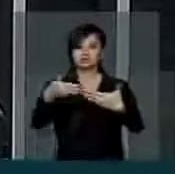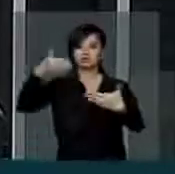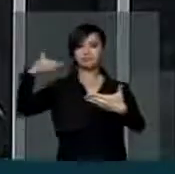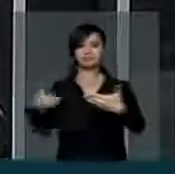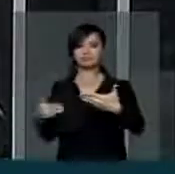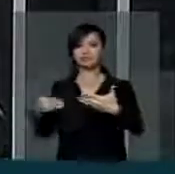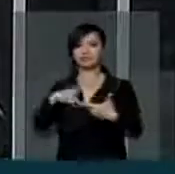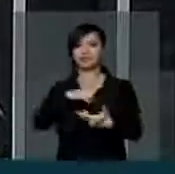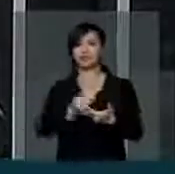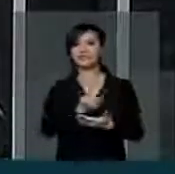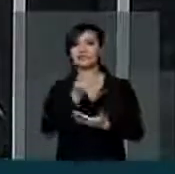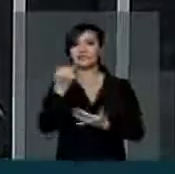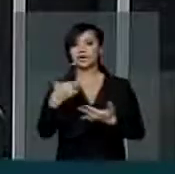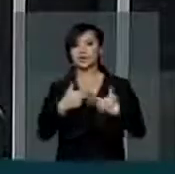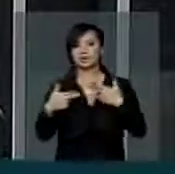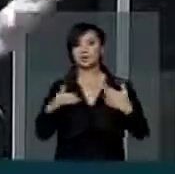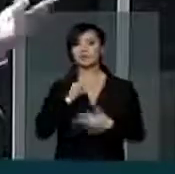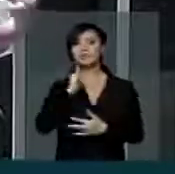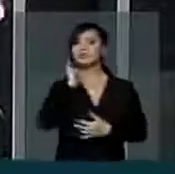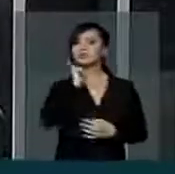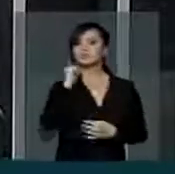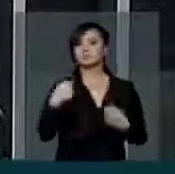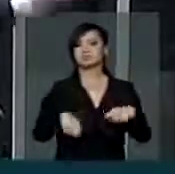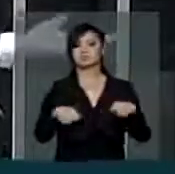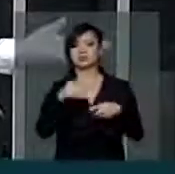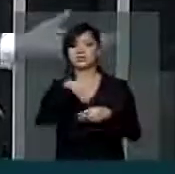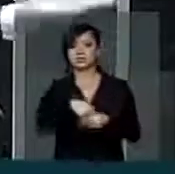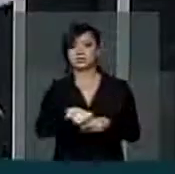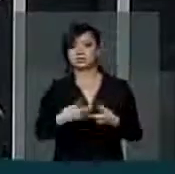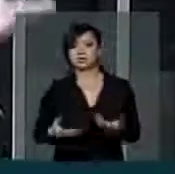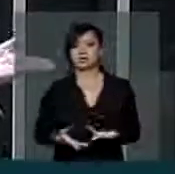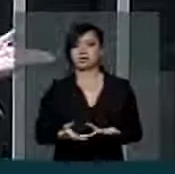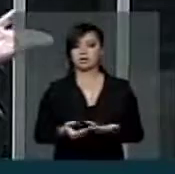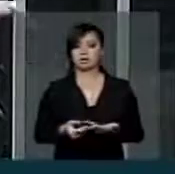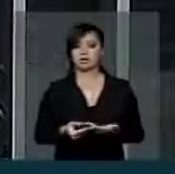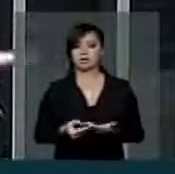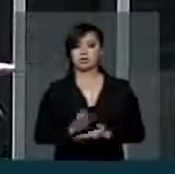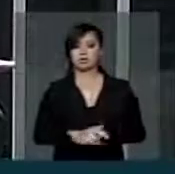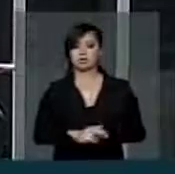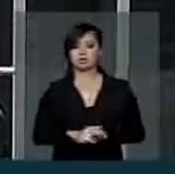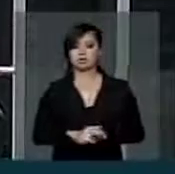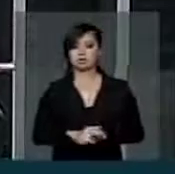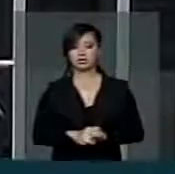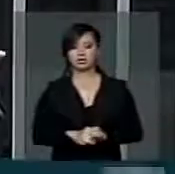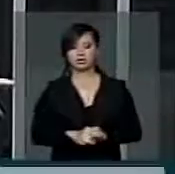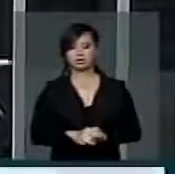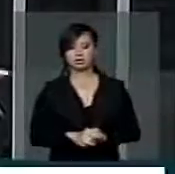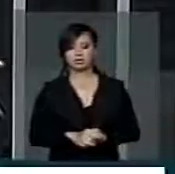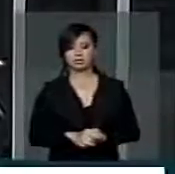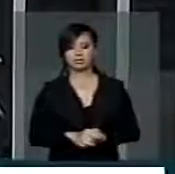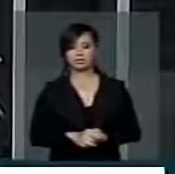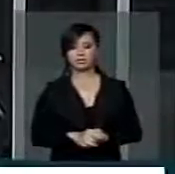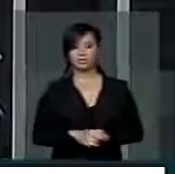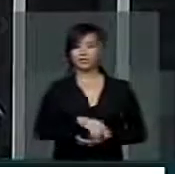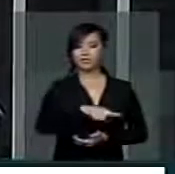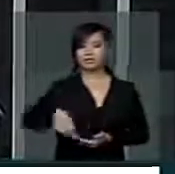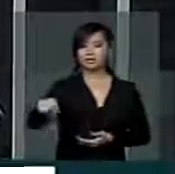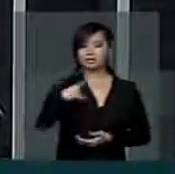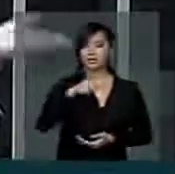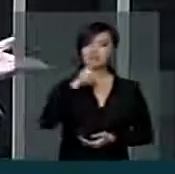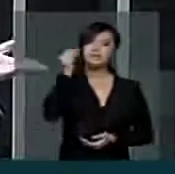que precisam ser votados, seus vetos, ou mantidos ou derrubados, mas precisa. E Vossas Excelências, que tem muito mais experiência do